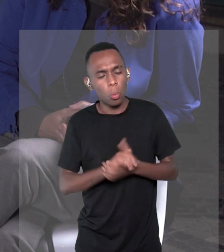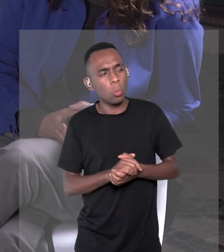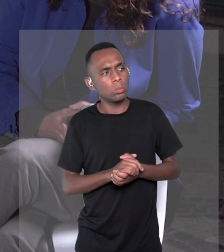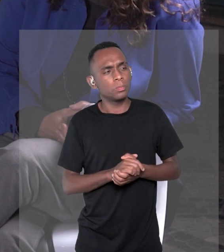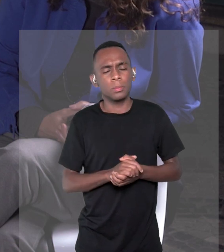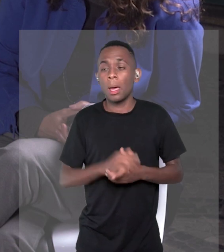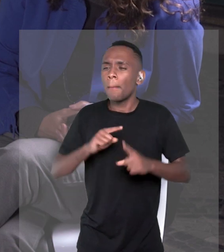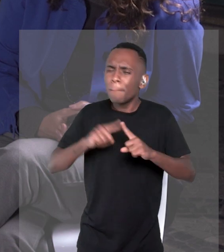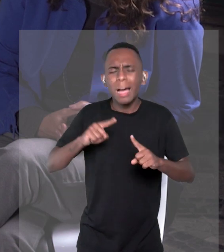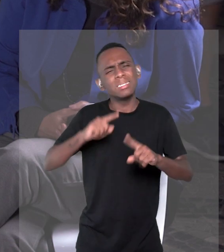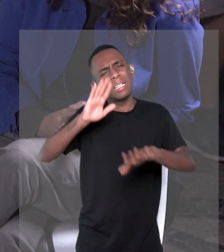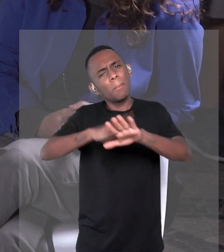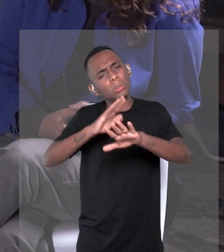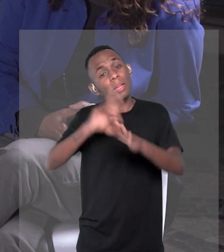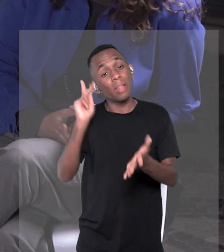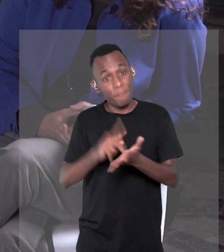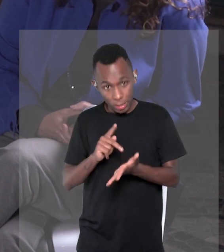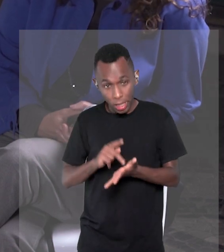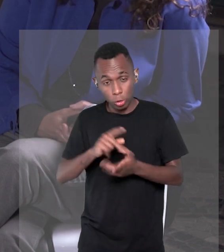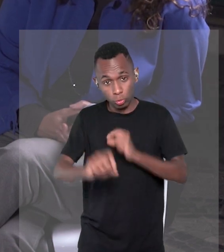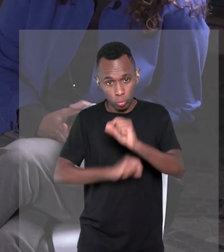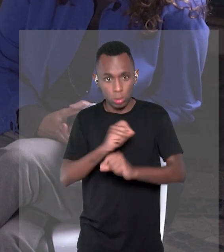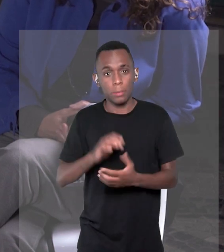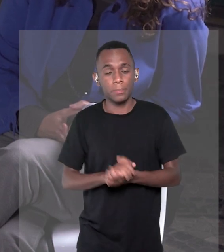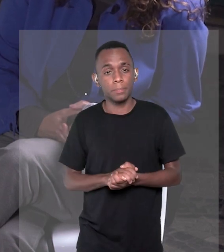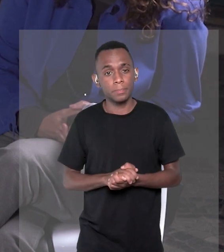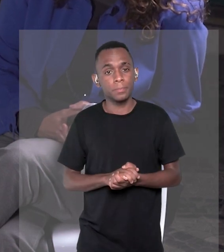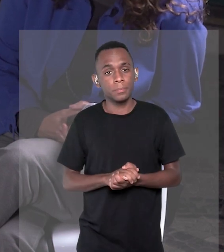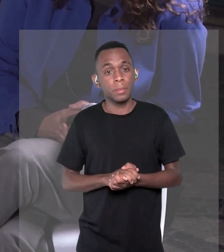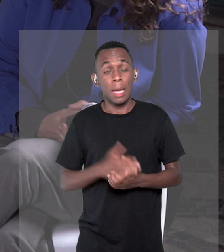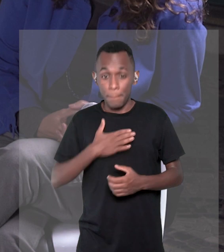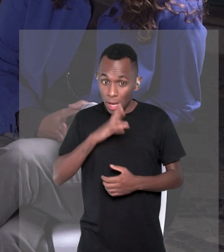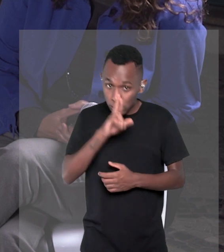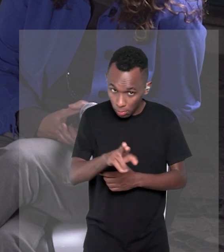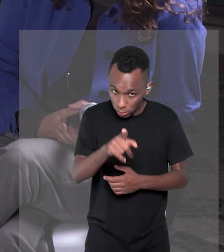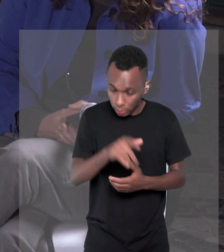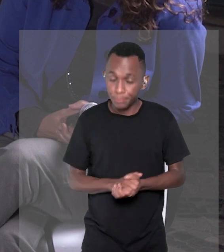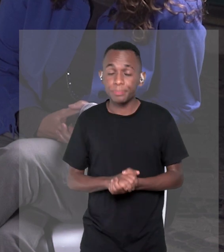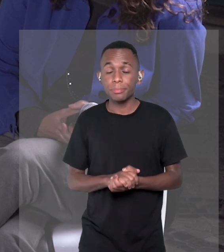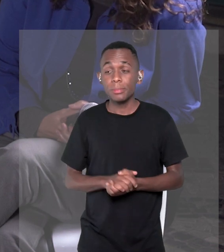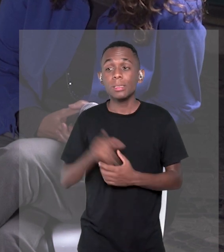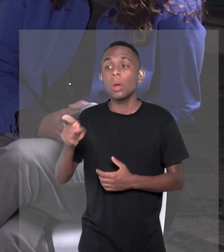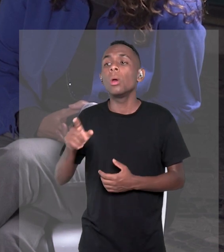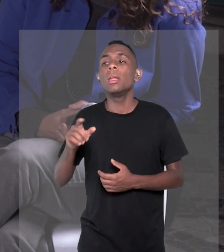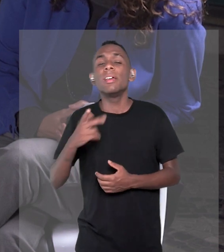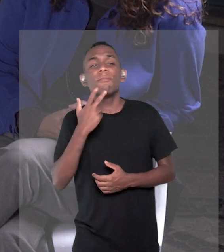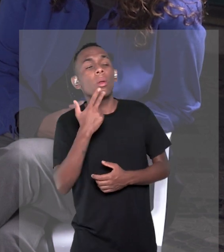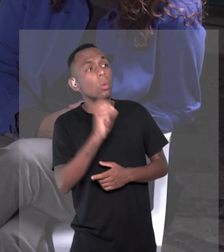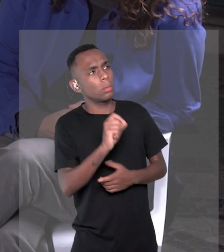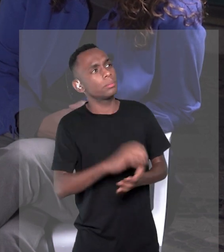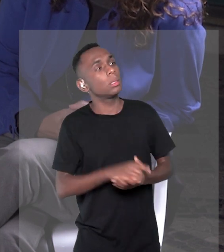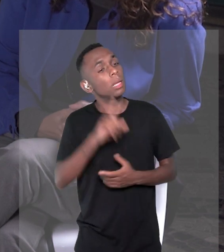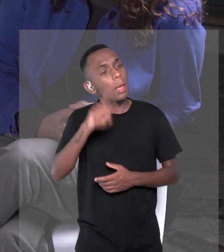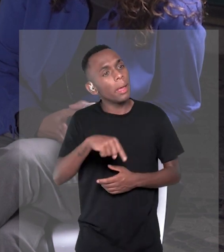não vou deixar. Mas, na verdade, disse ele, e essa é a minha resposta à sua pergunta, disse